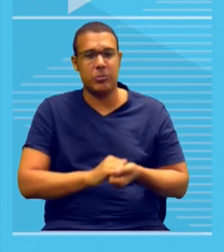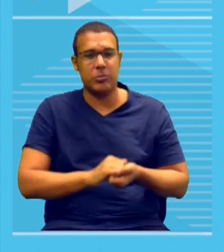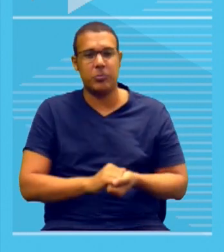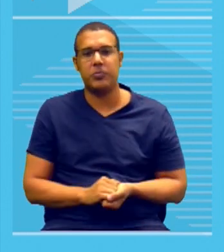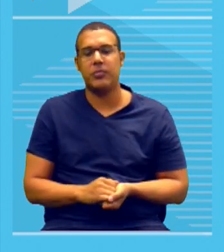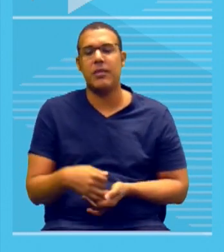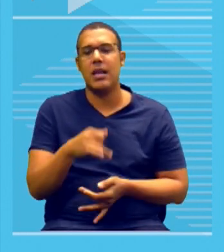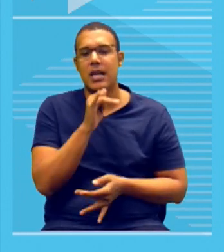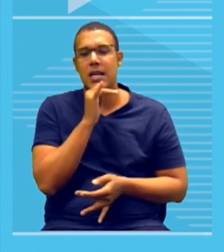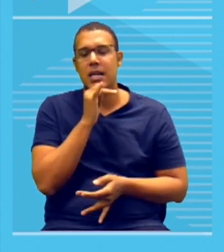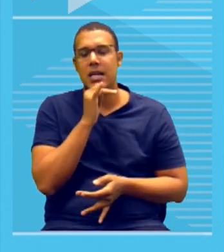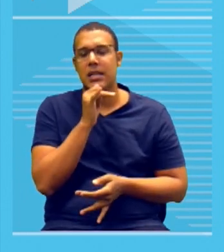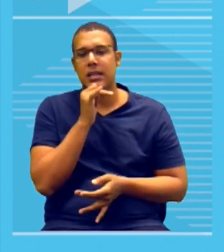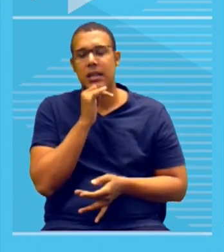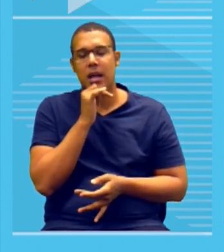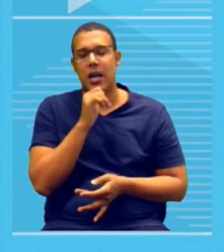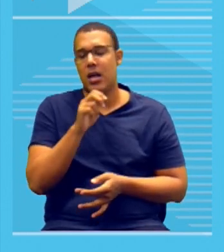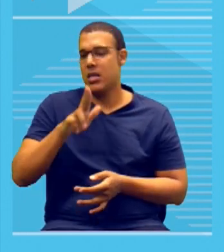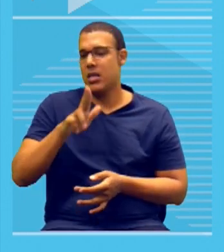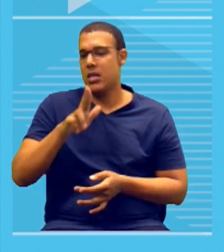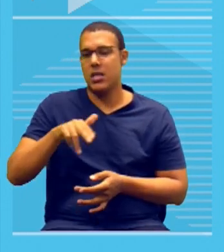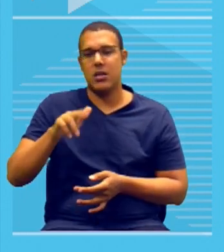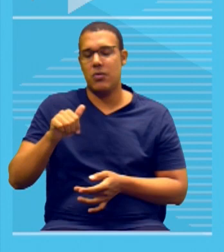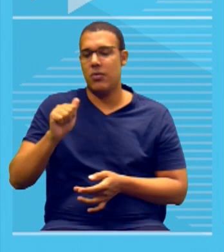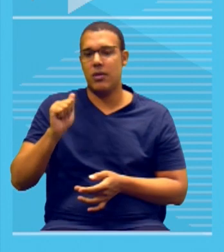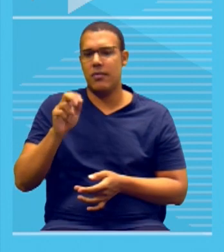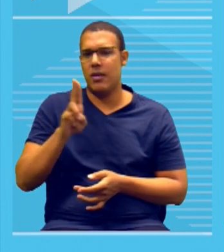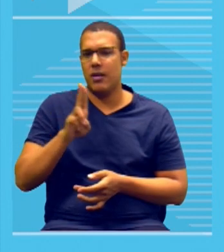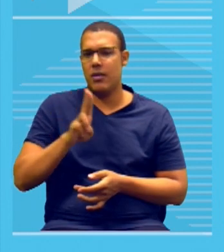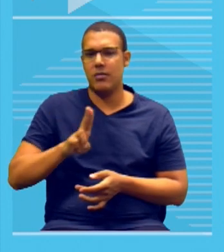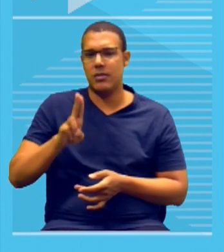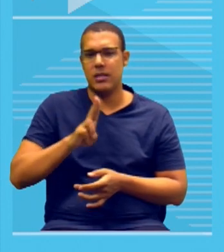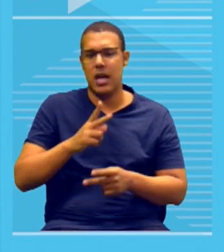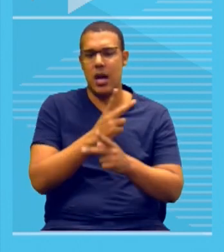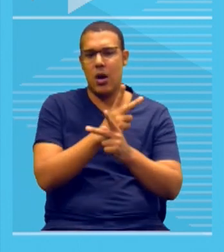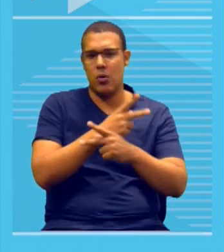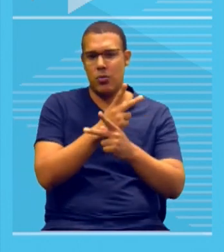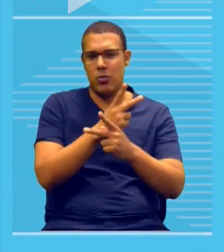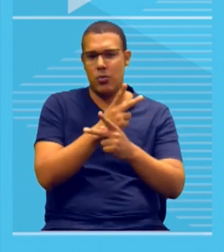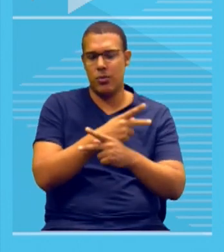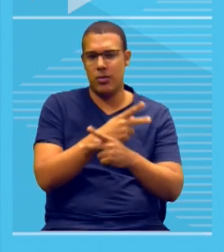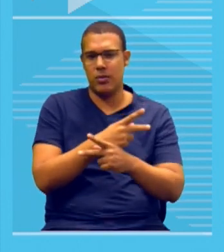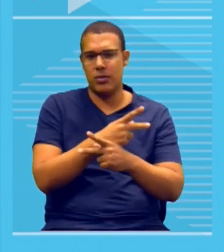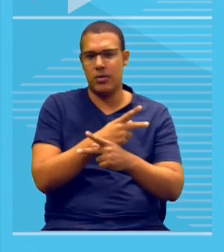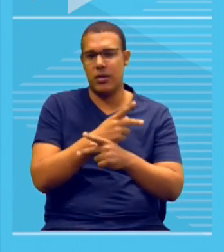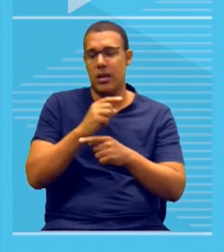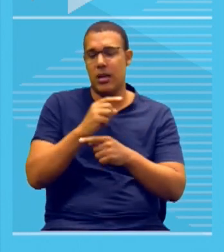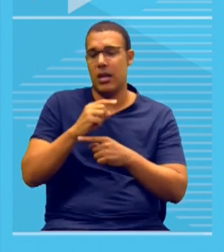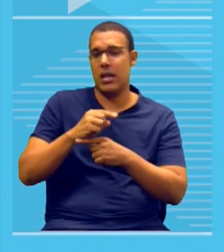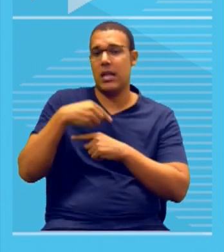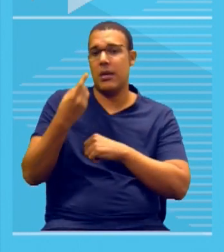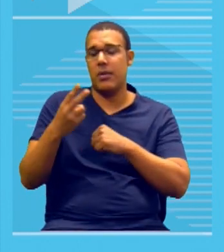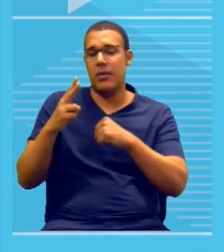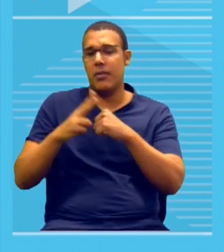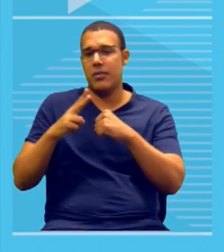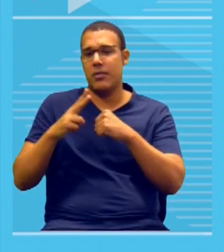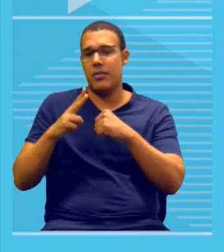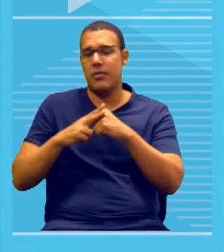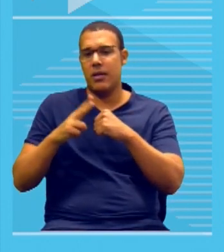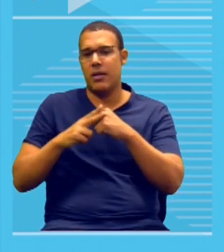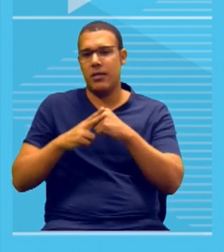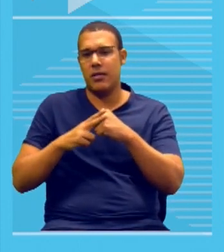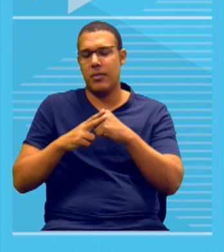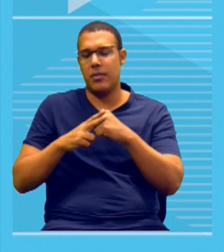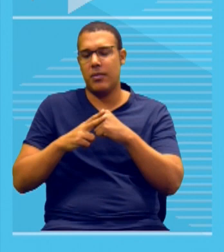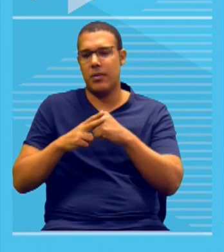nunca na sua vida vai utilizar um pronome oblíquo átomo depois de um verbo na forma de